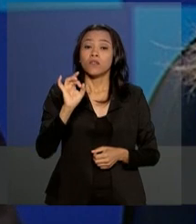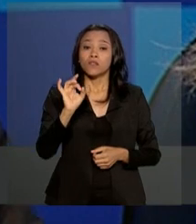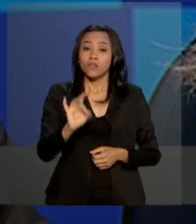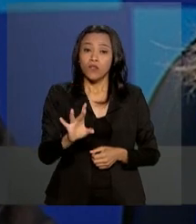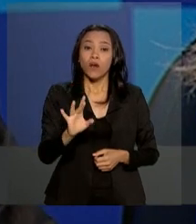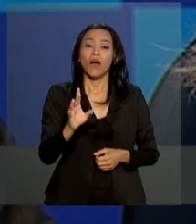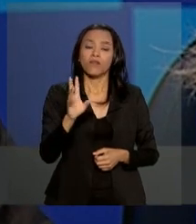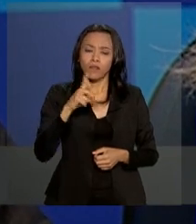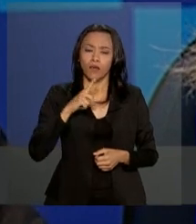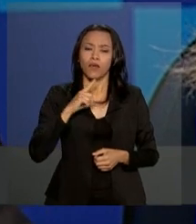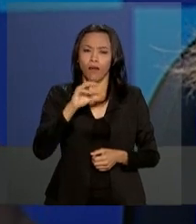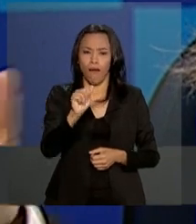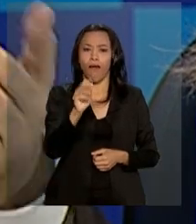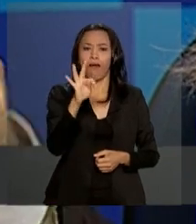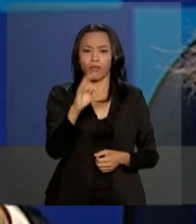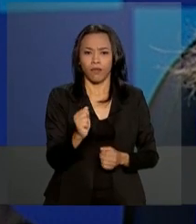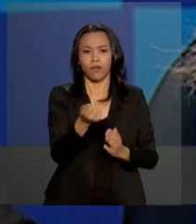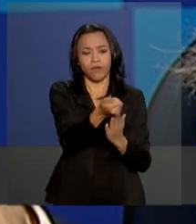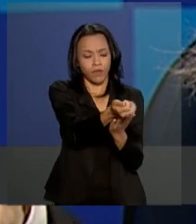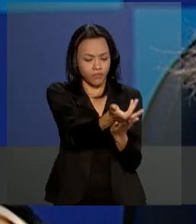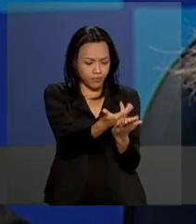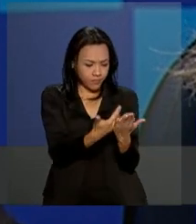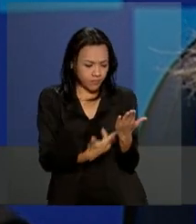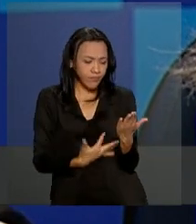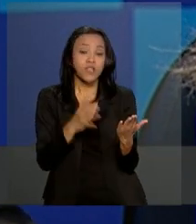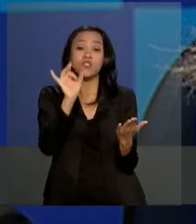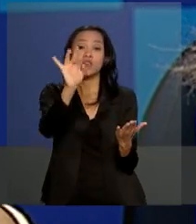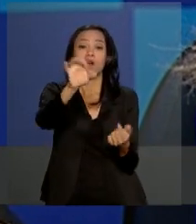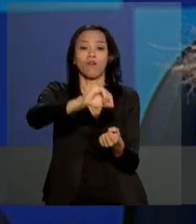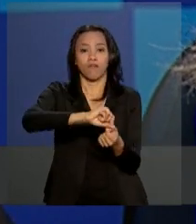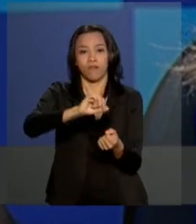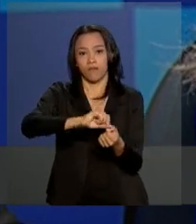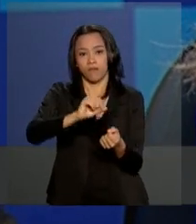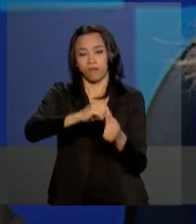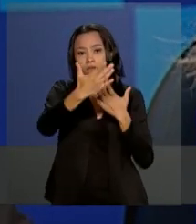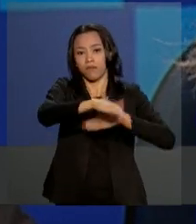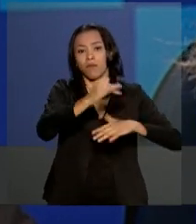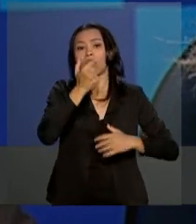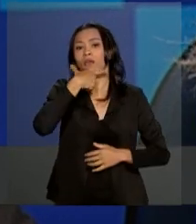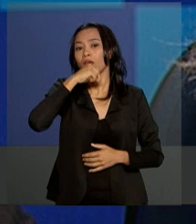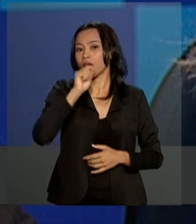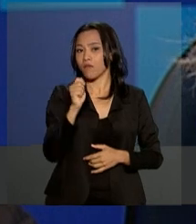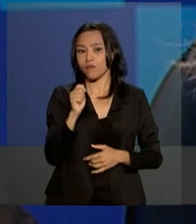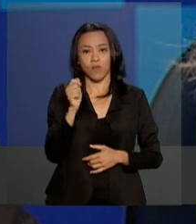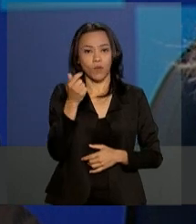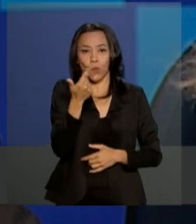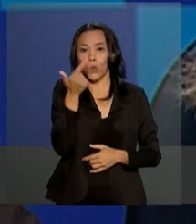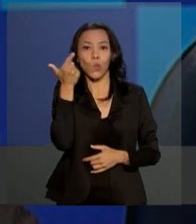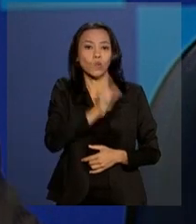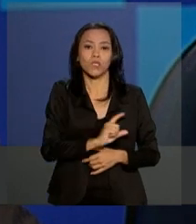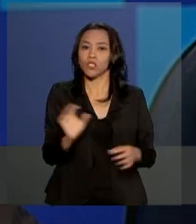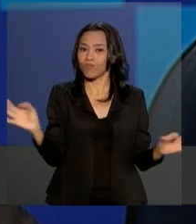ata vai trazer isso só reparam a prova aqueles que não haviam concluído naquele momento